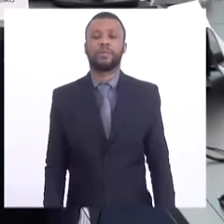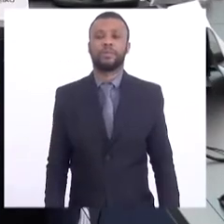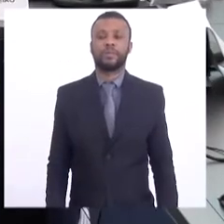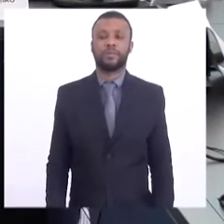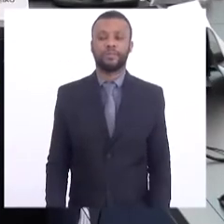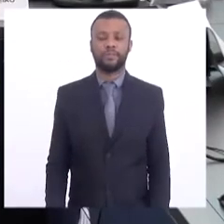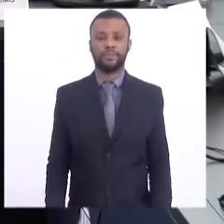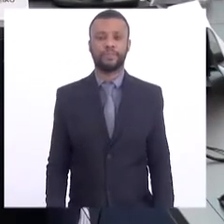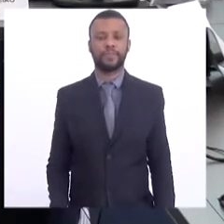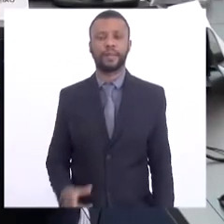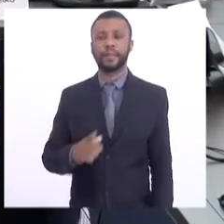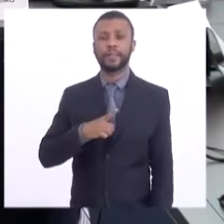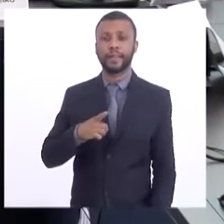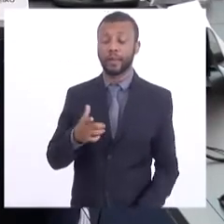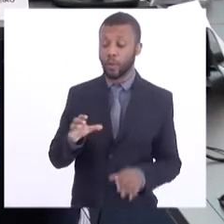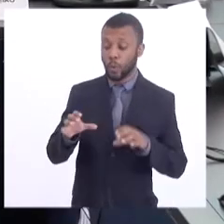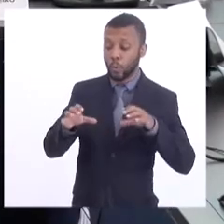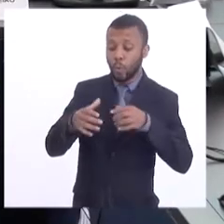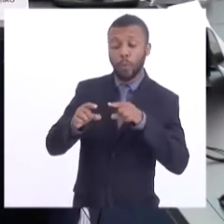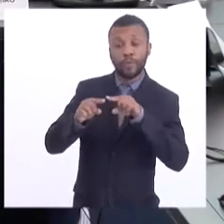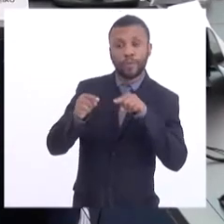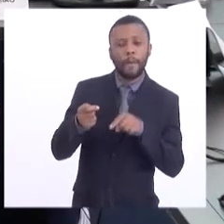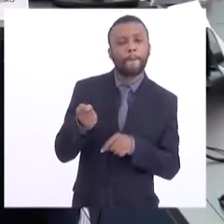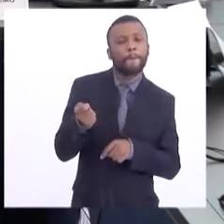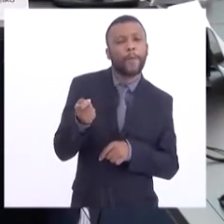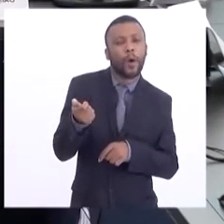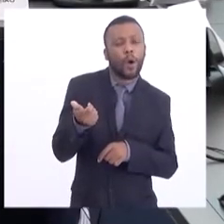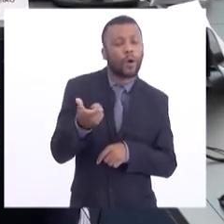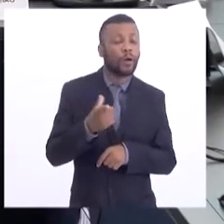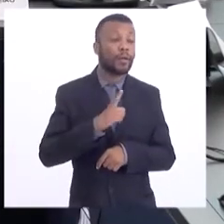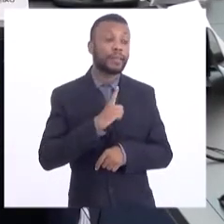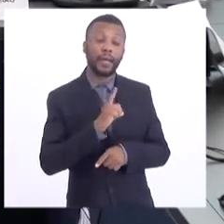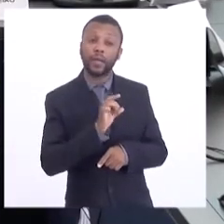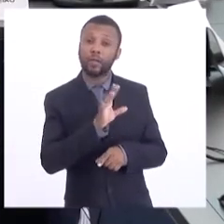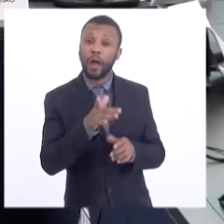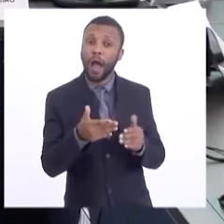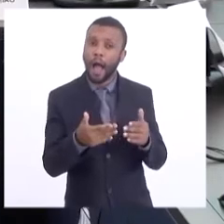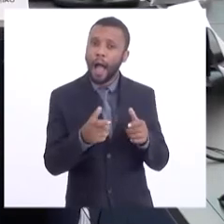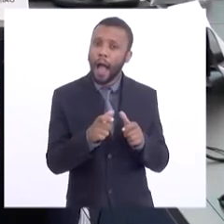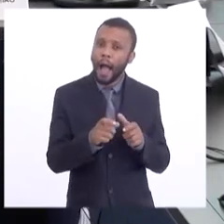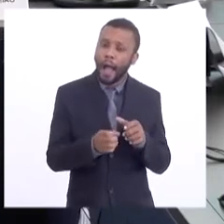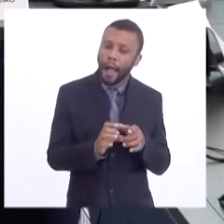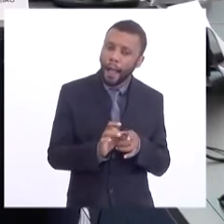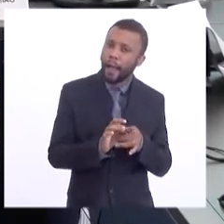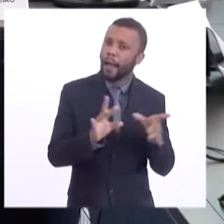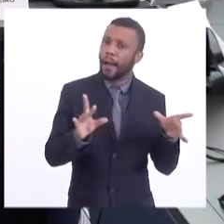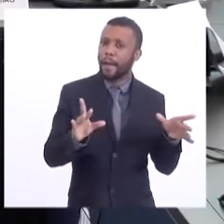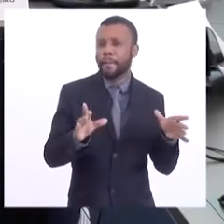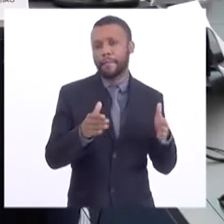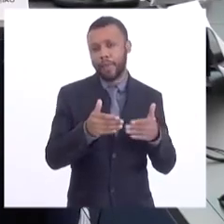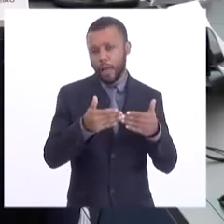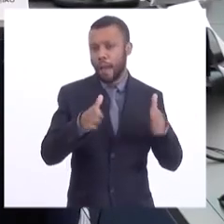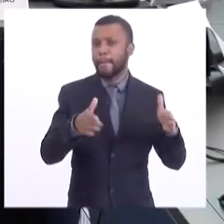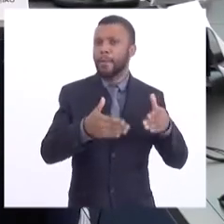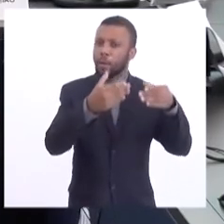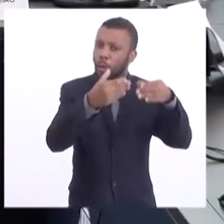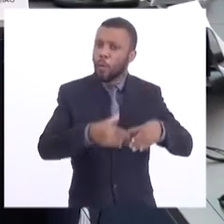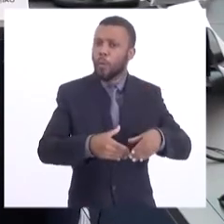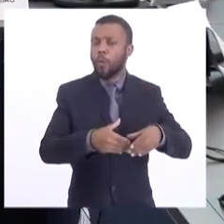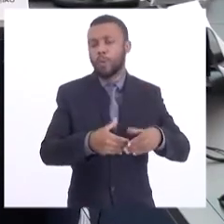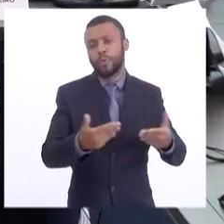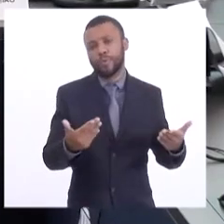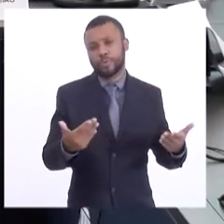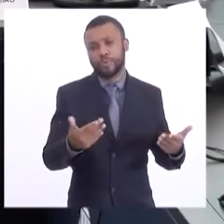e tem pouca gente faz concurso público não precisa fazer um grande o concurso por mais fácil poucos